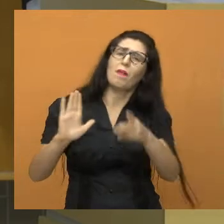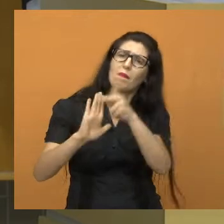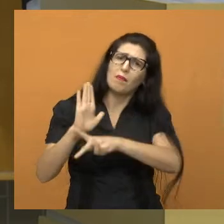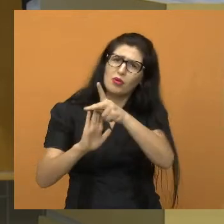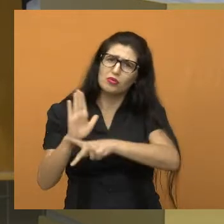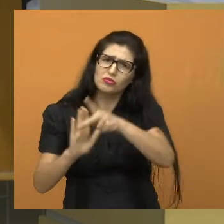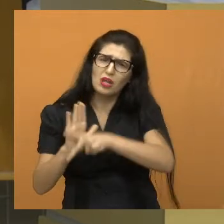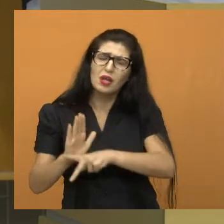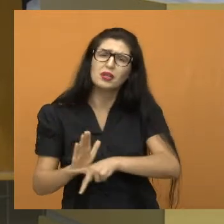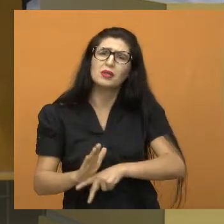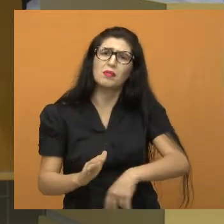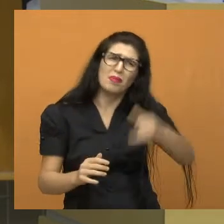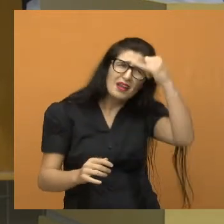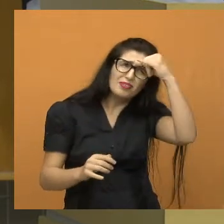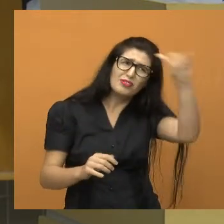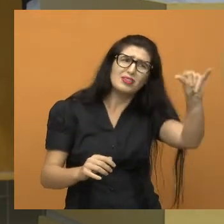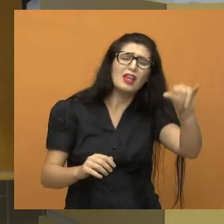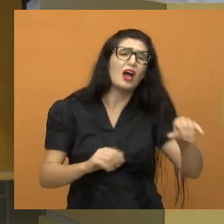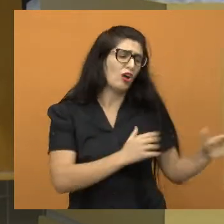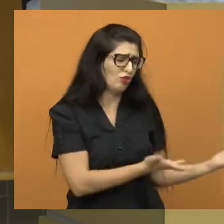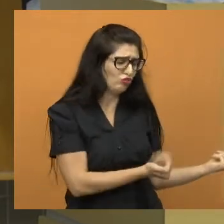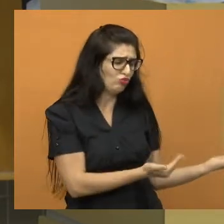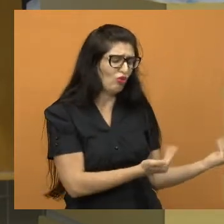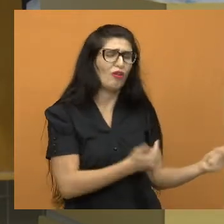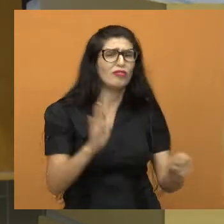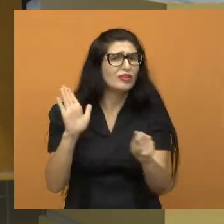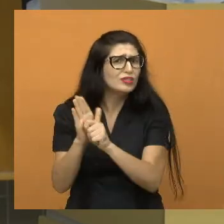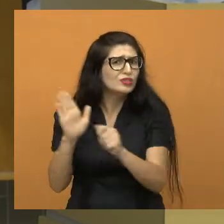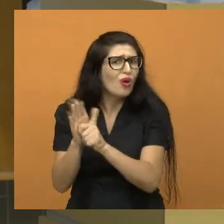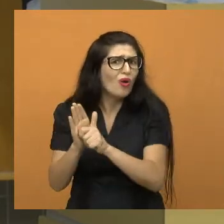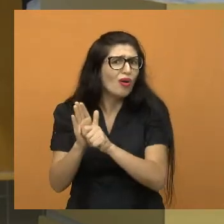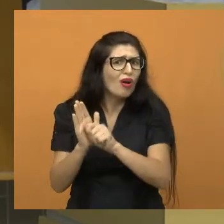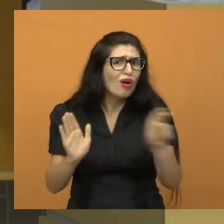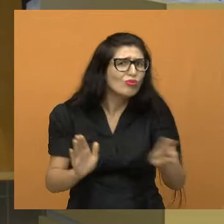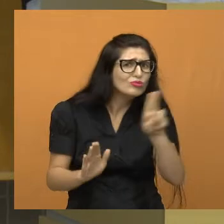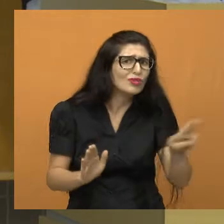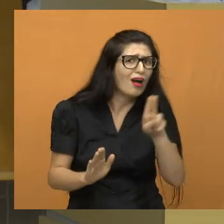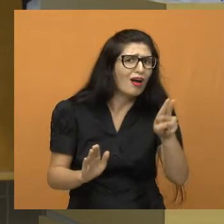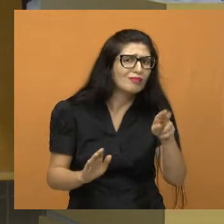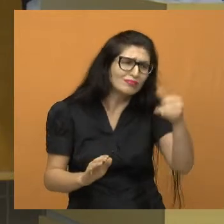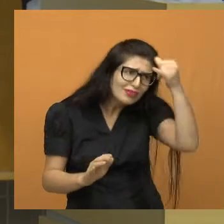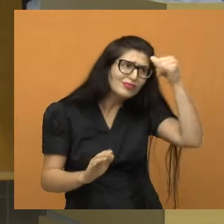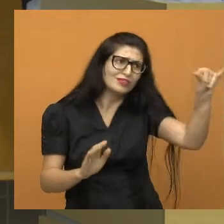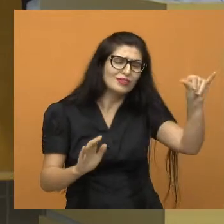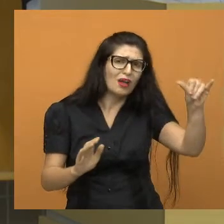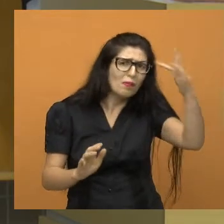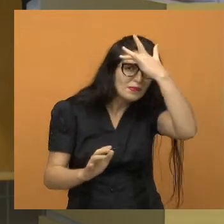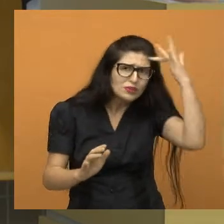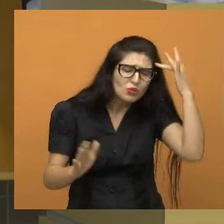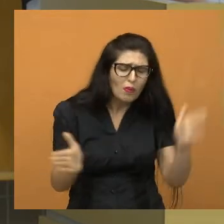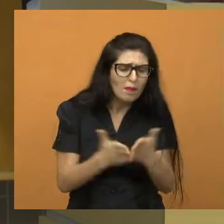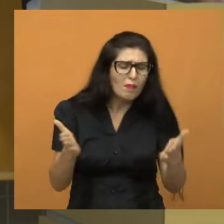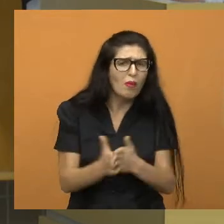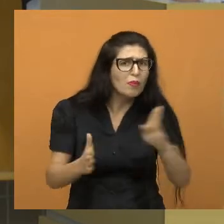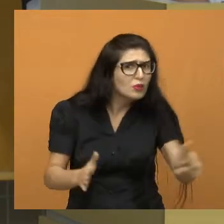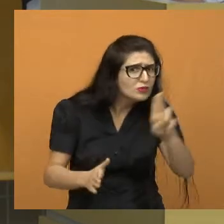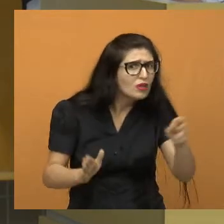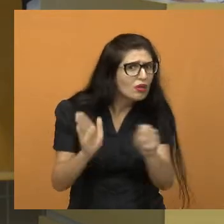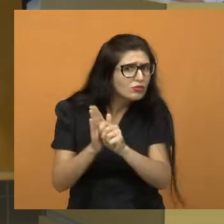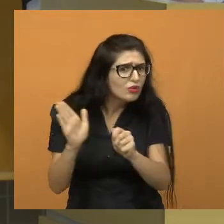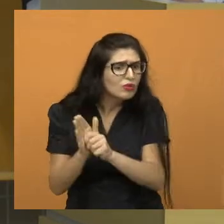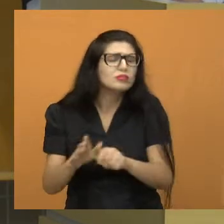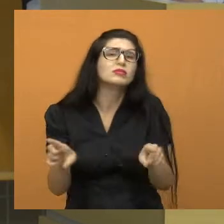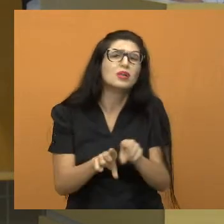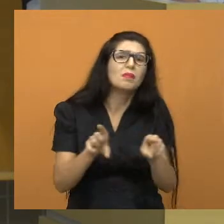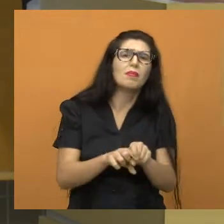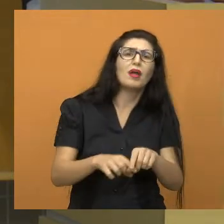os jovens das drogas. Ter um atendimento efetivo da Guarda Municipal, com mais policiais em bairros mais distantes do centro e